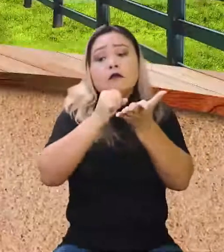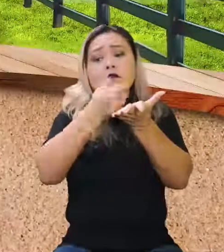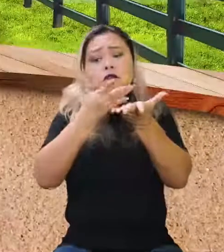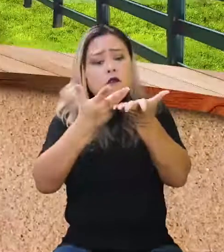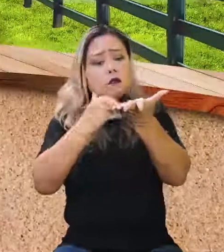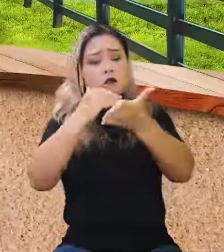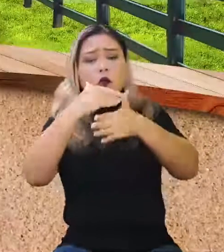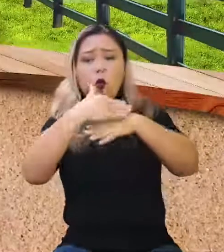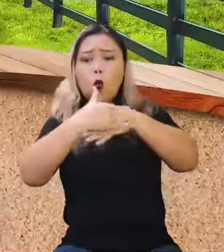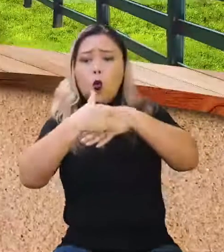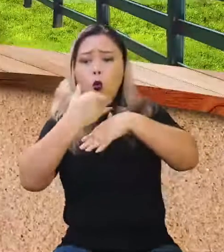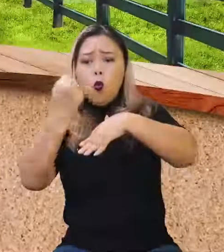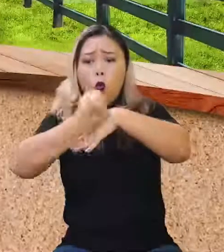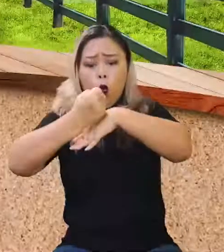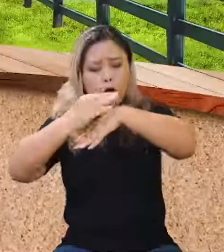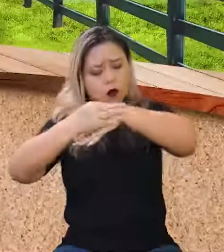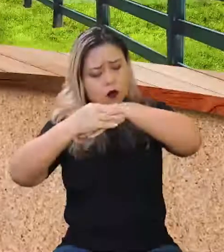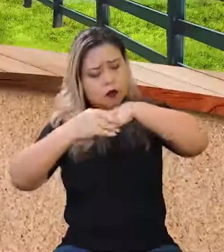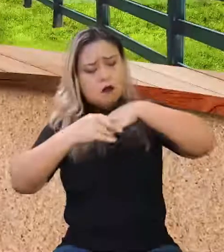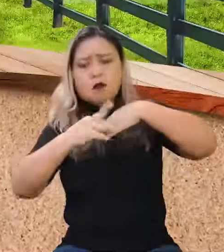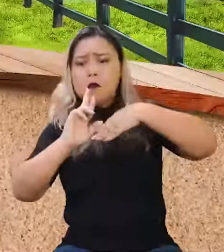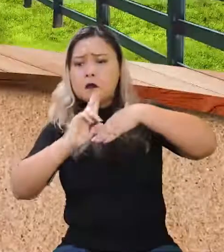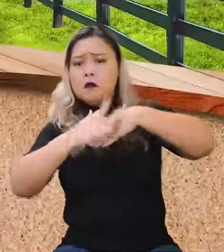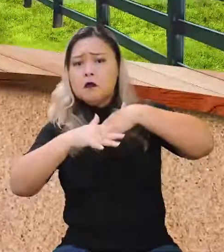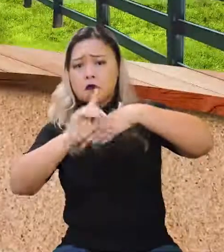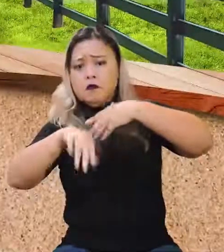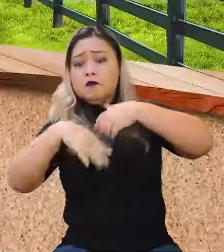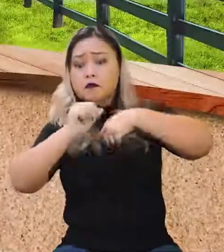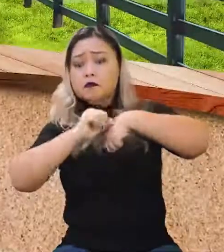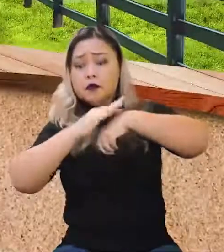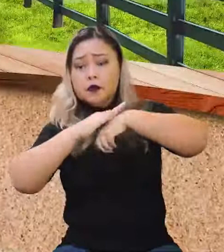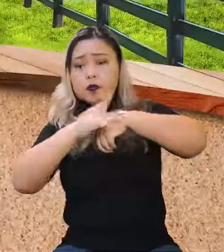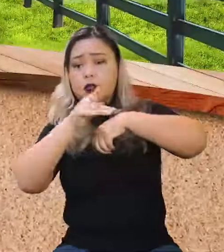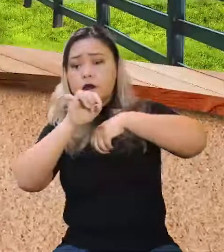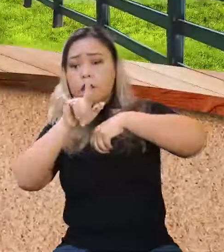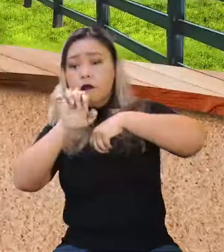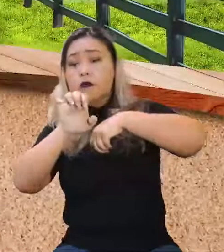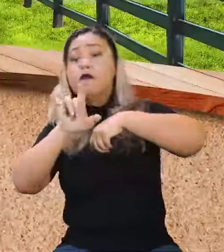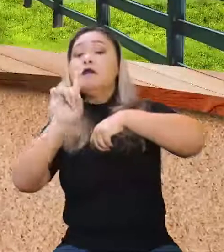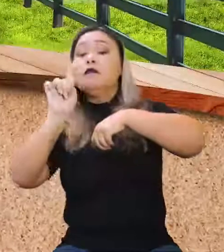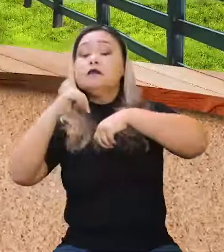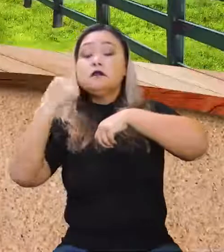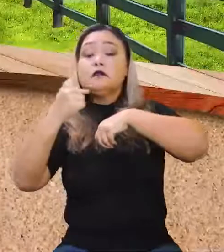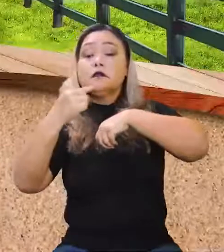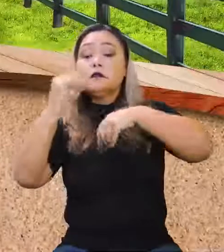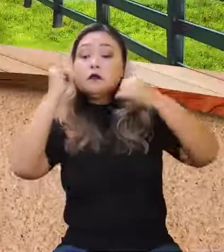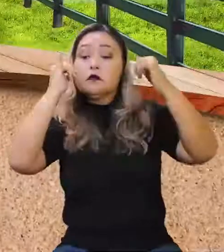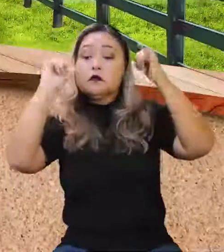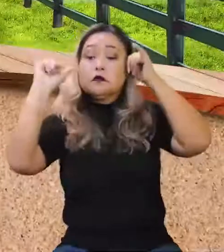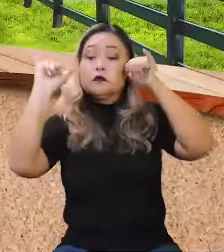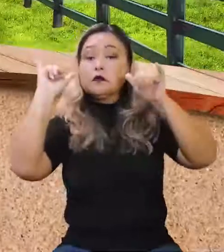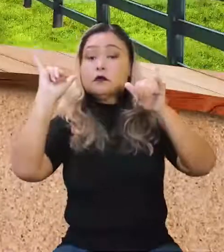descaracterizar o couro, a pele do animal. Couro só depois que ele é processado. A pele, evitando